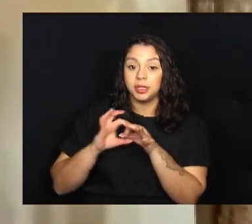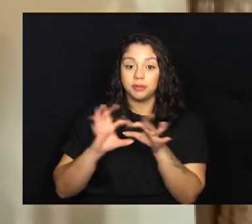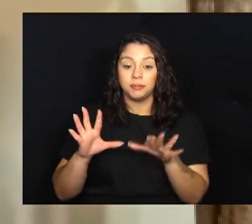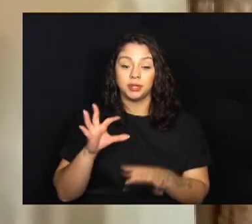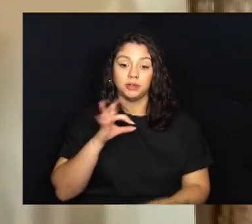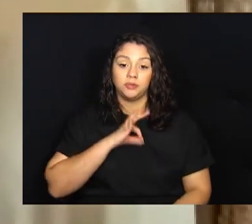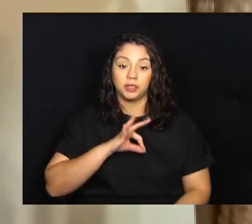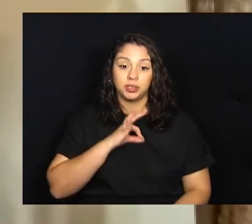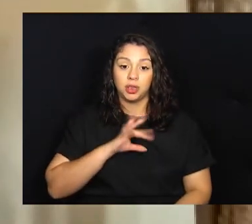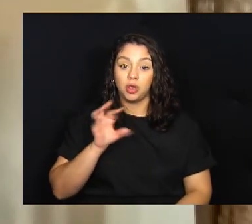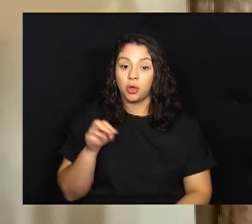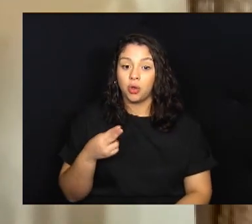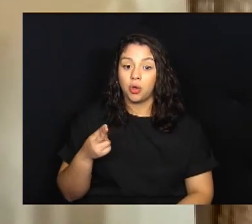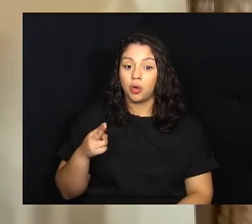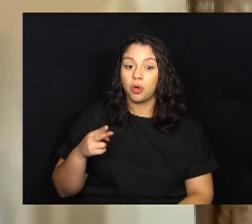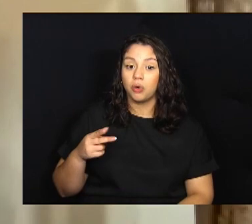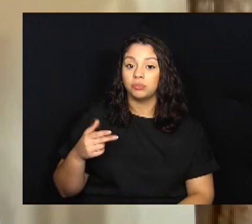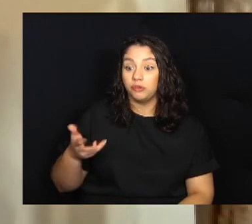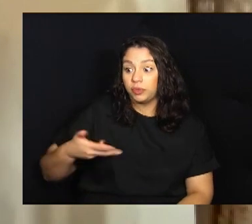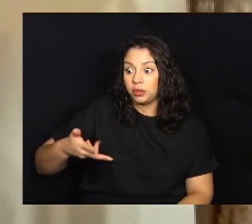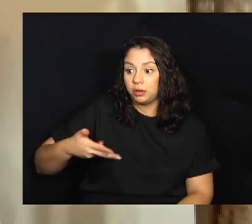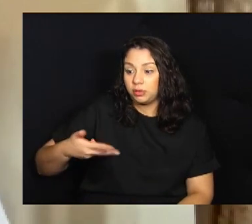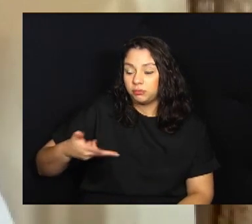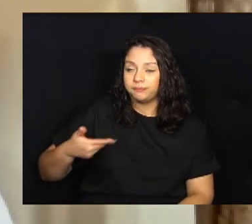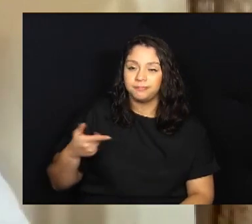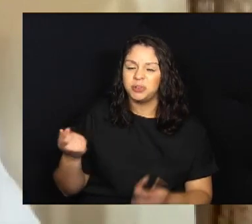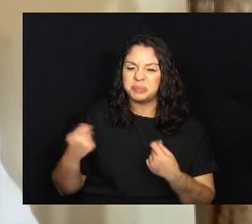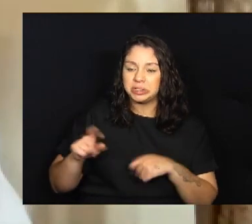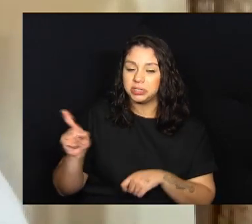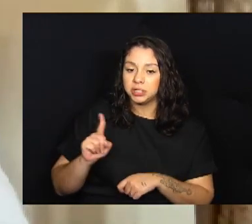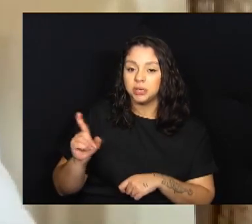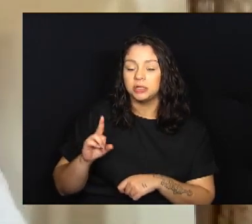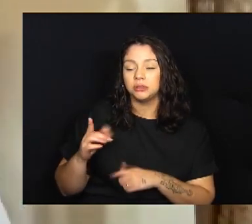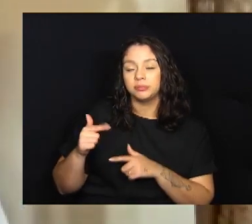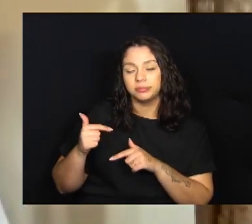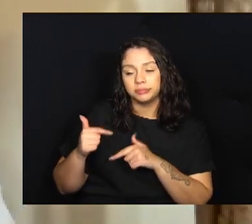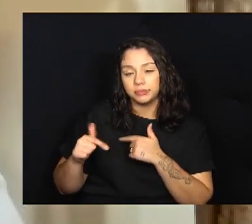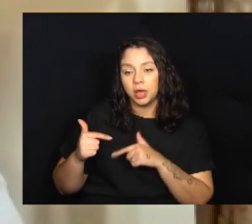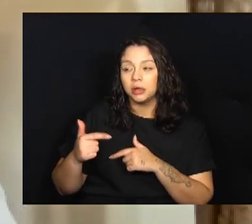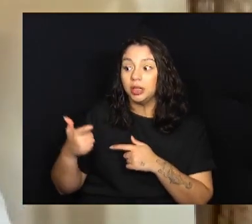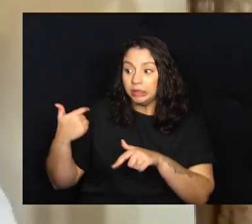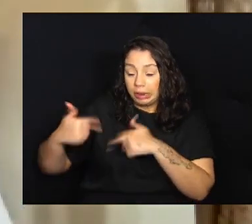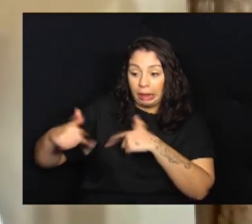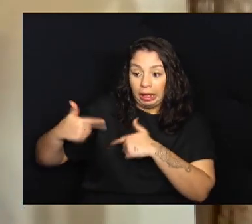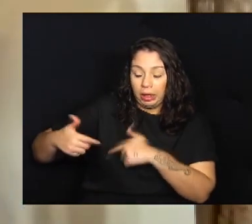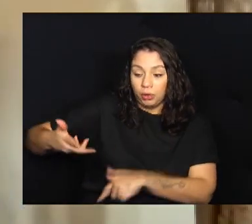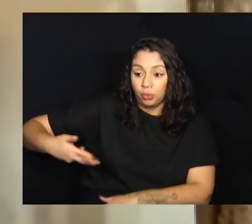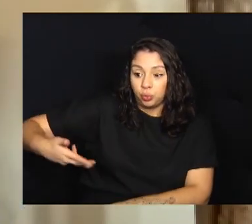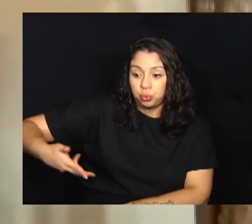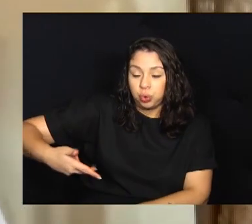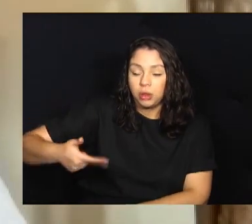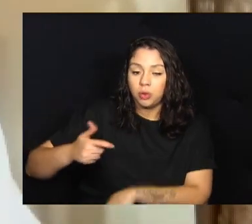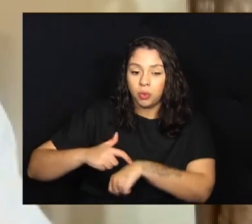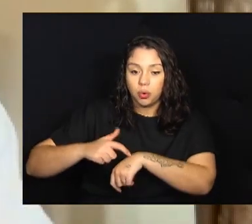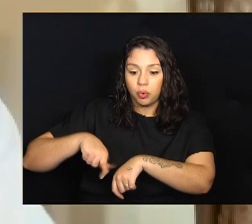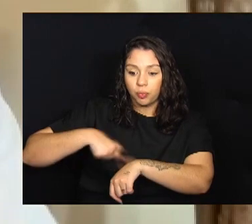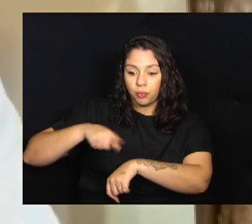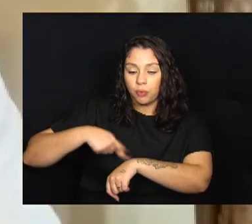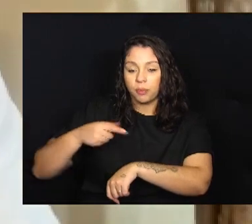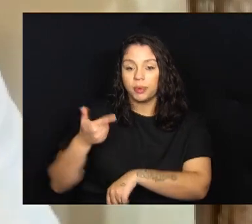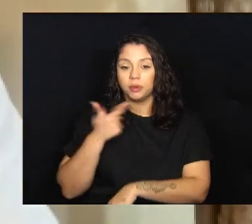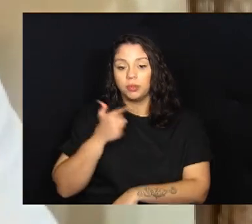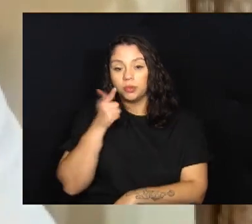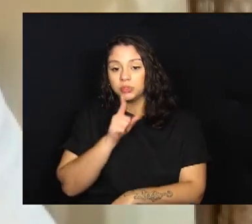uma desaceleração financeira, né? Quando você não precisa mais trabalhar a mesma quantidade de horas para gerar o valor que você precisa para